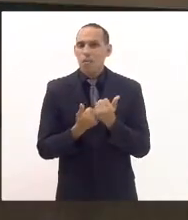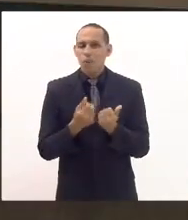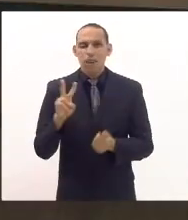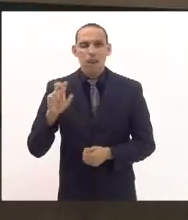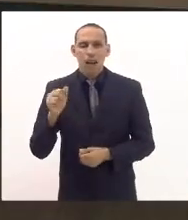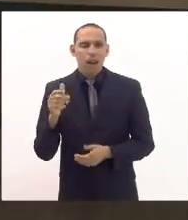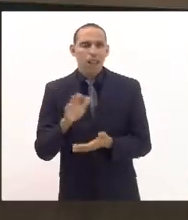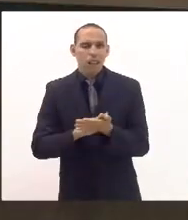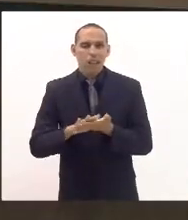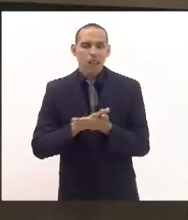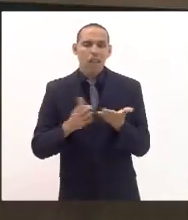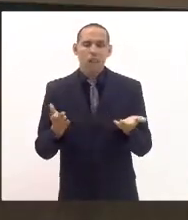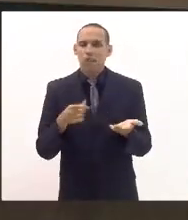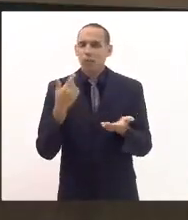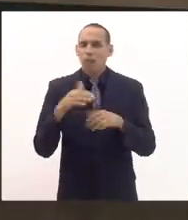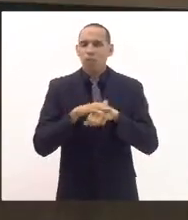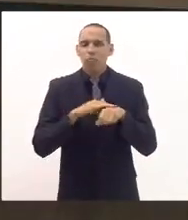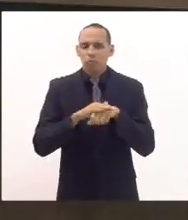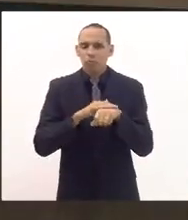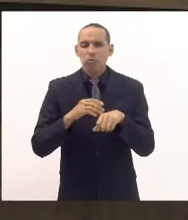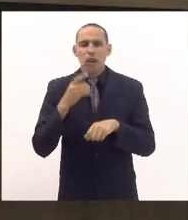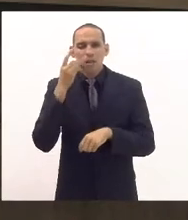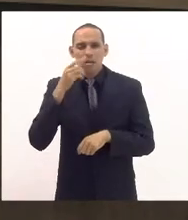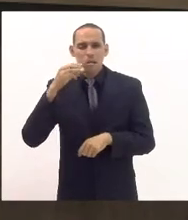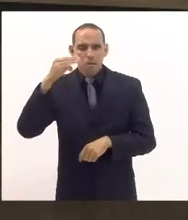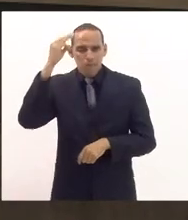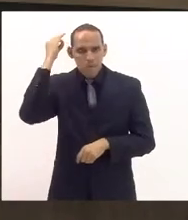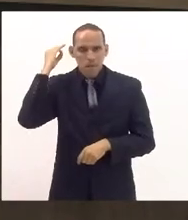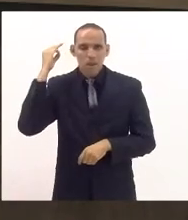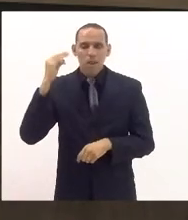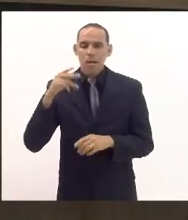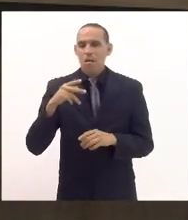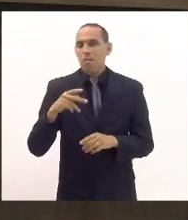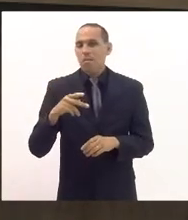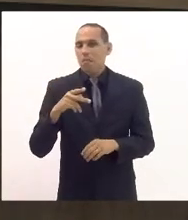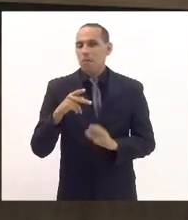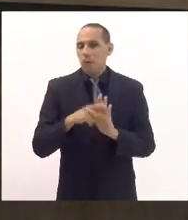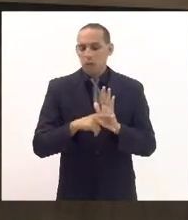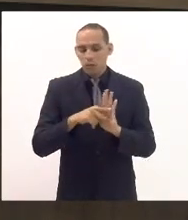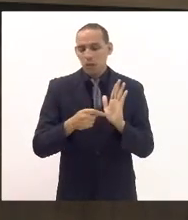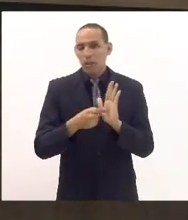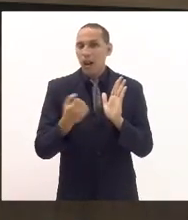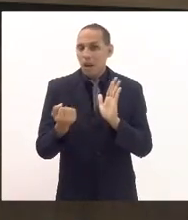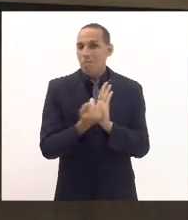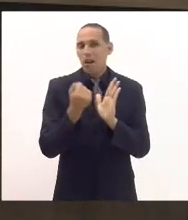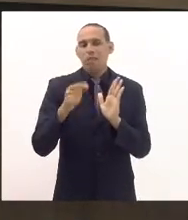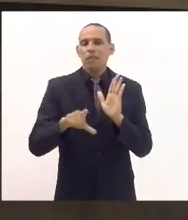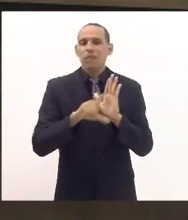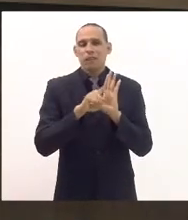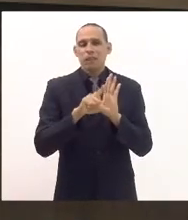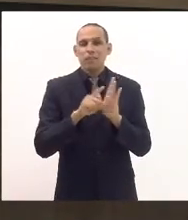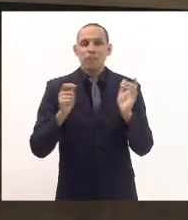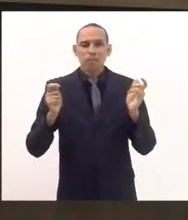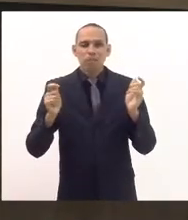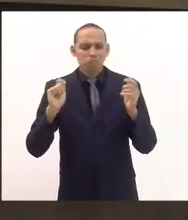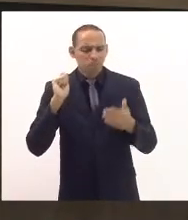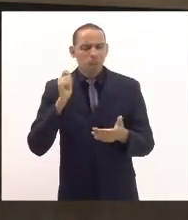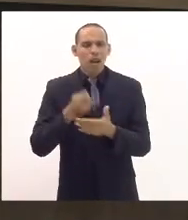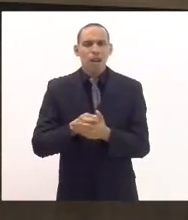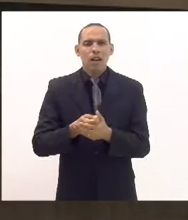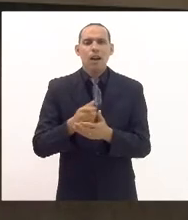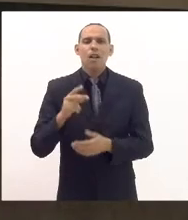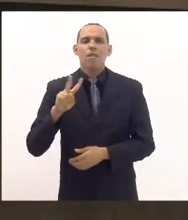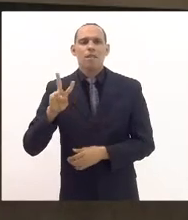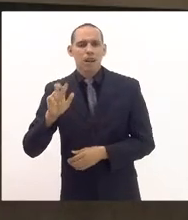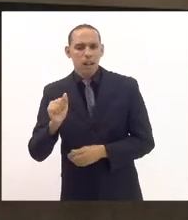alimentação ele tá conversando aqui com deputado Márcio Pacheco esse projeto ele estabelece o Marco legal para garantir o pagamento do